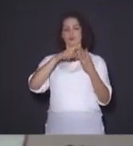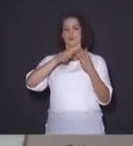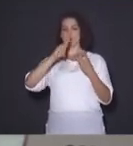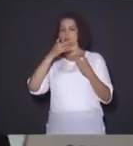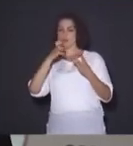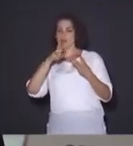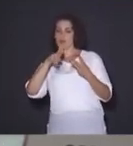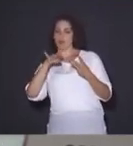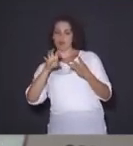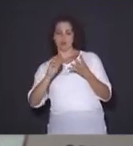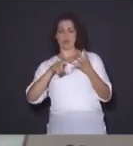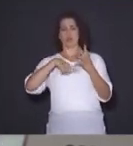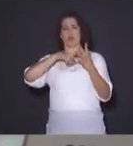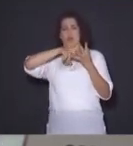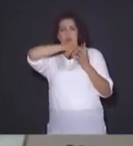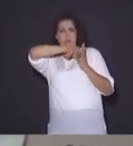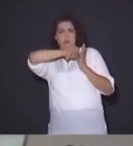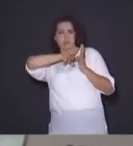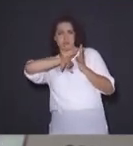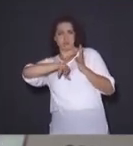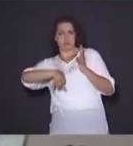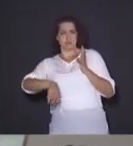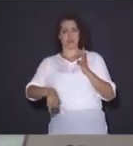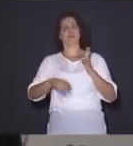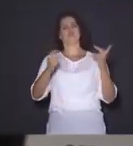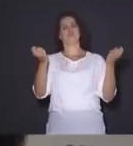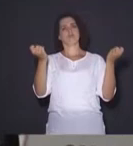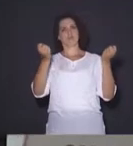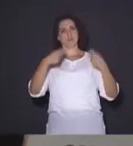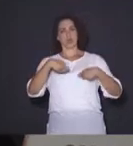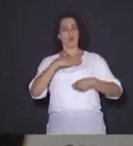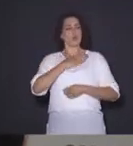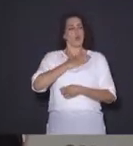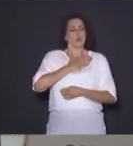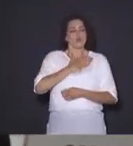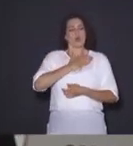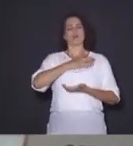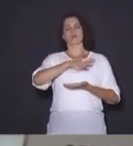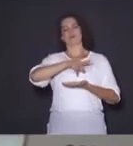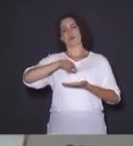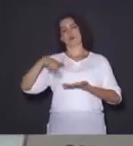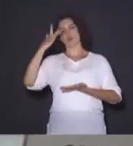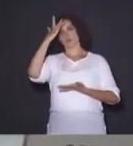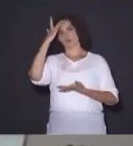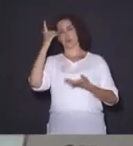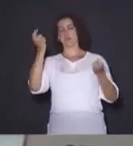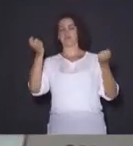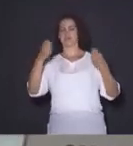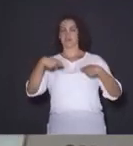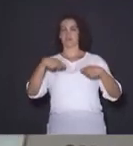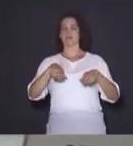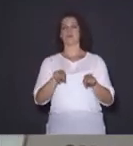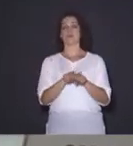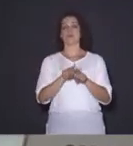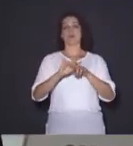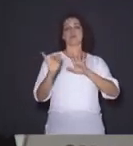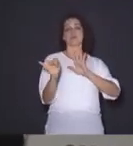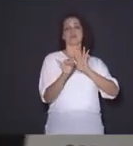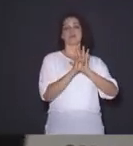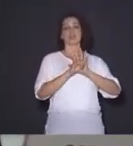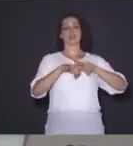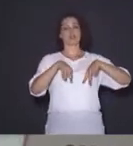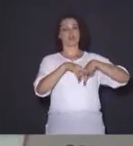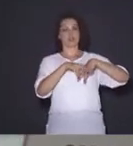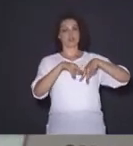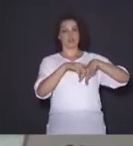percebe que enfim tem né várias possibilidades da gente gostar de várias pessoas e identidade de gênero que é